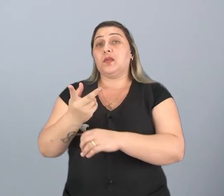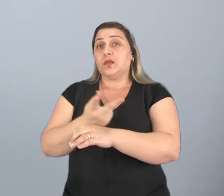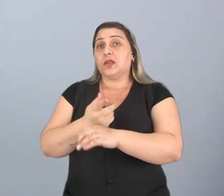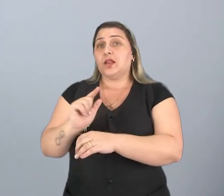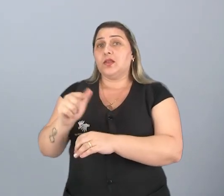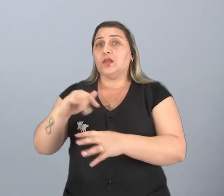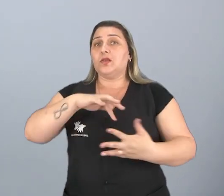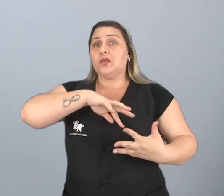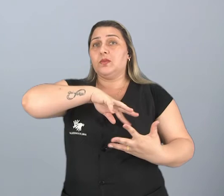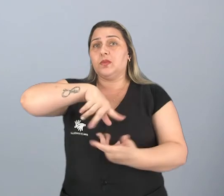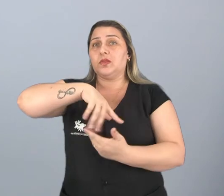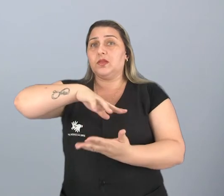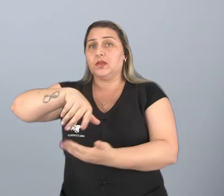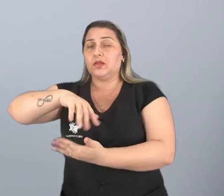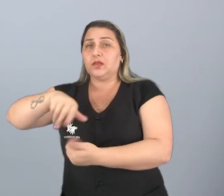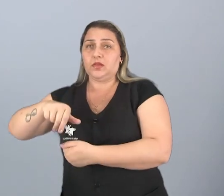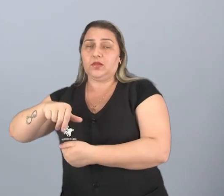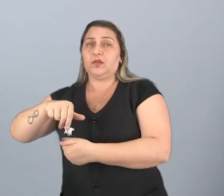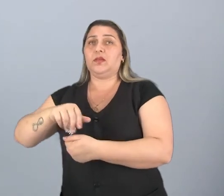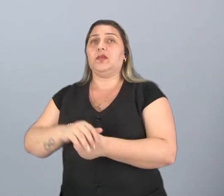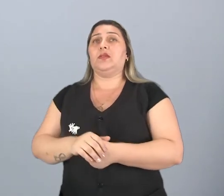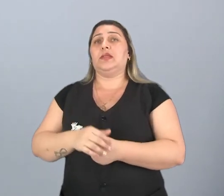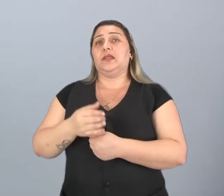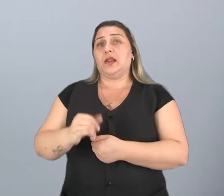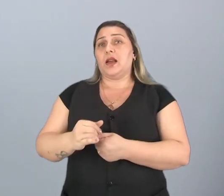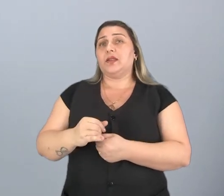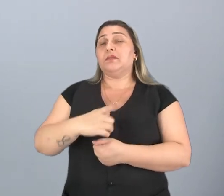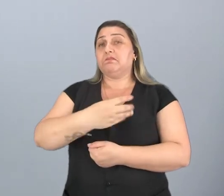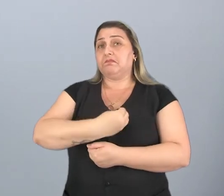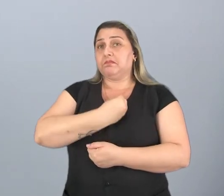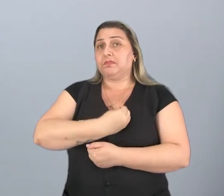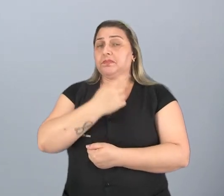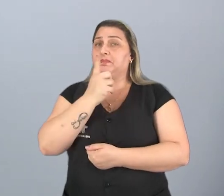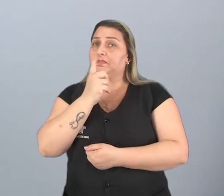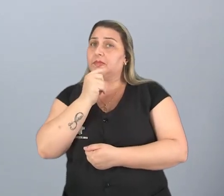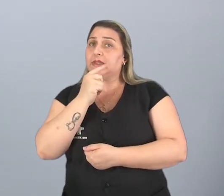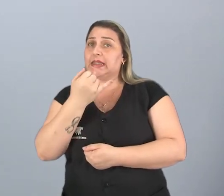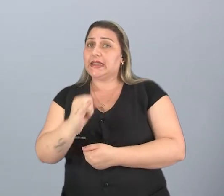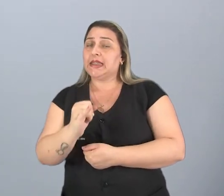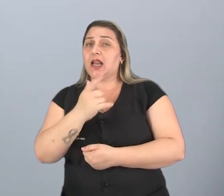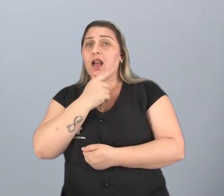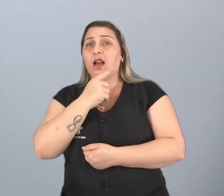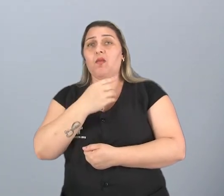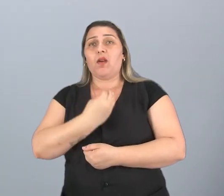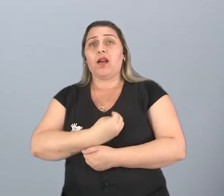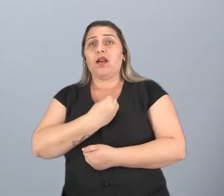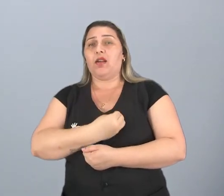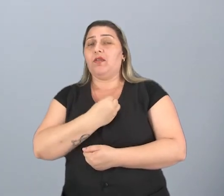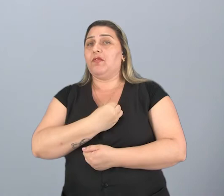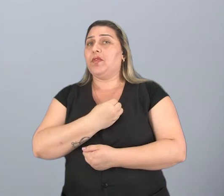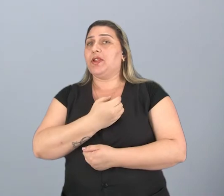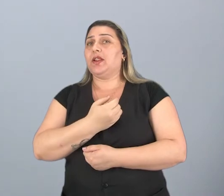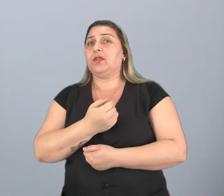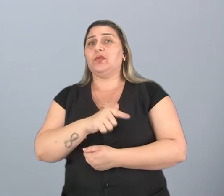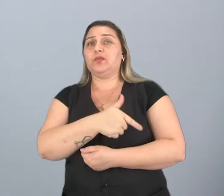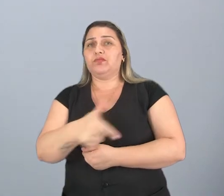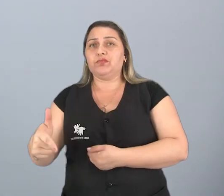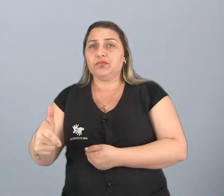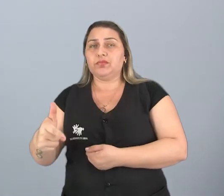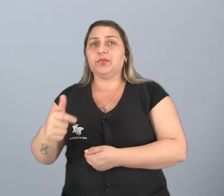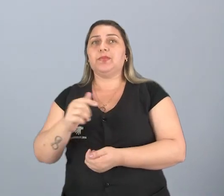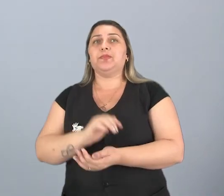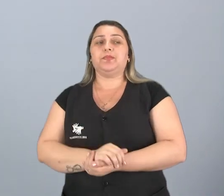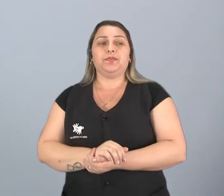outros planetas, em outros corpos celestes, é se há a presença de água, porque sem água a vida ela tem limitações para que ela possa